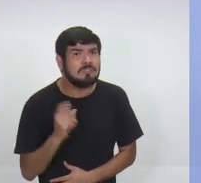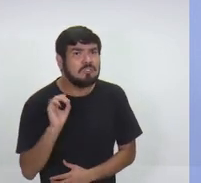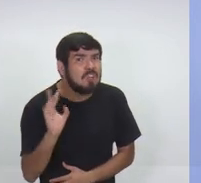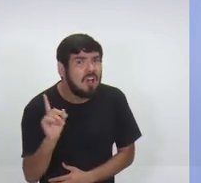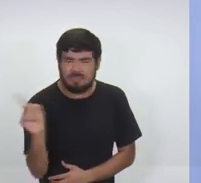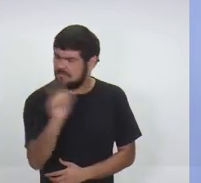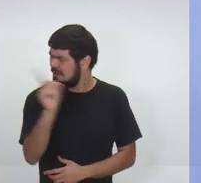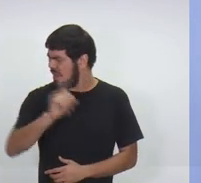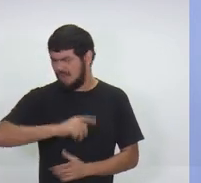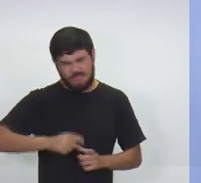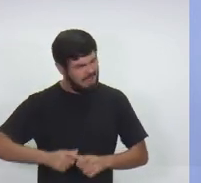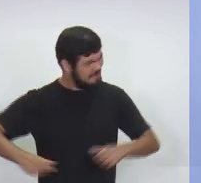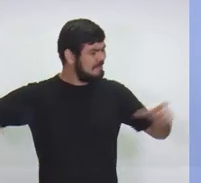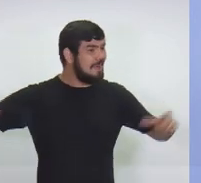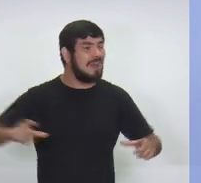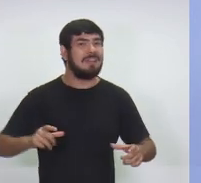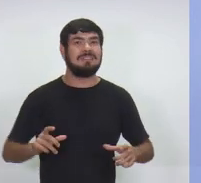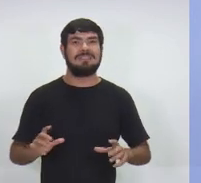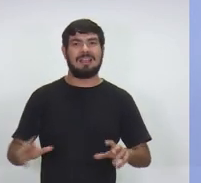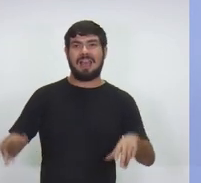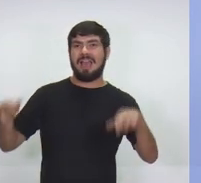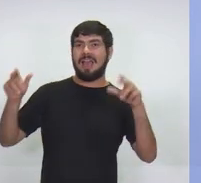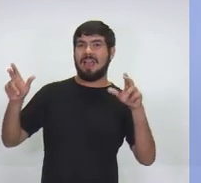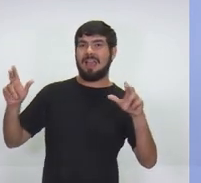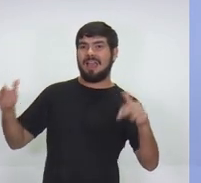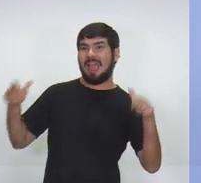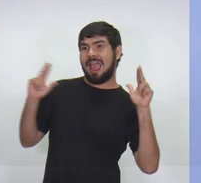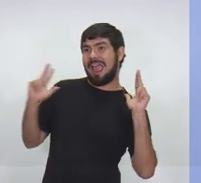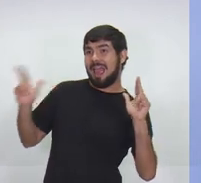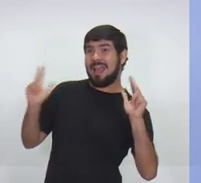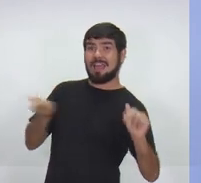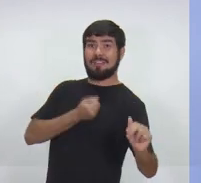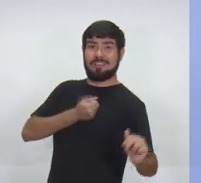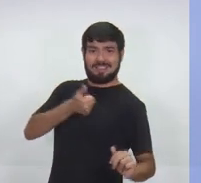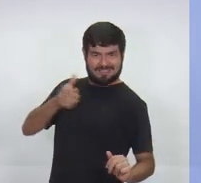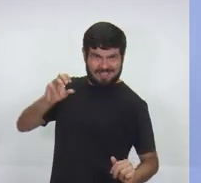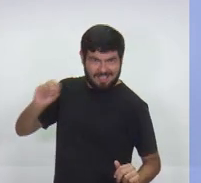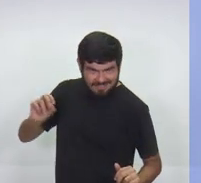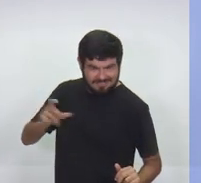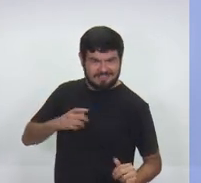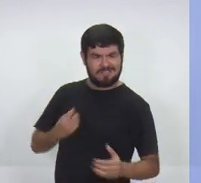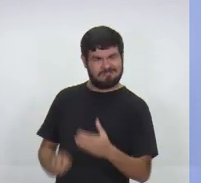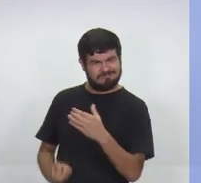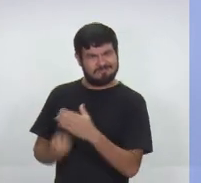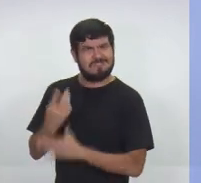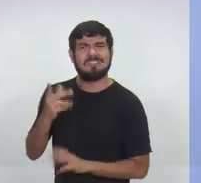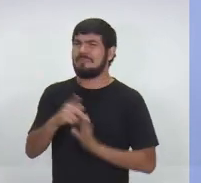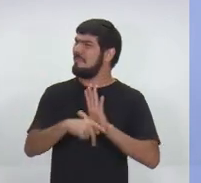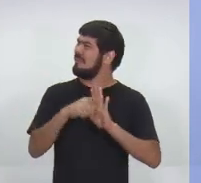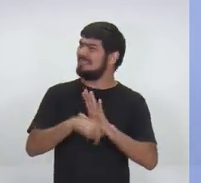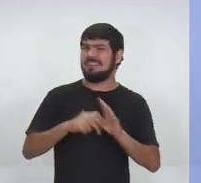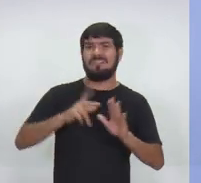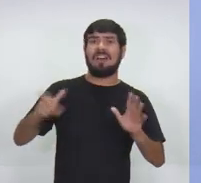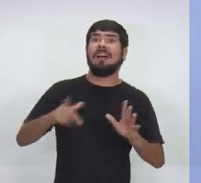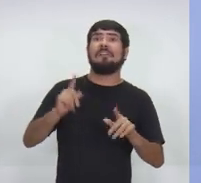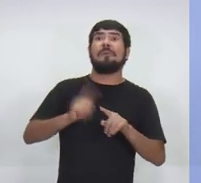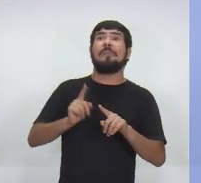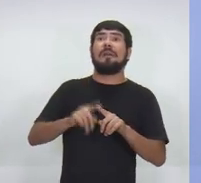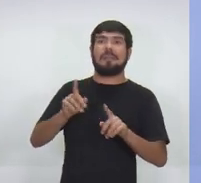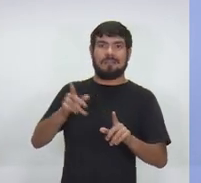e o saldo ou legado é só perguntar para as mães desses jovens que estavam o